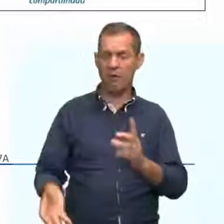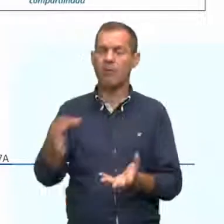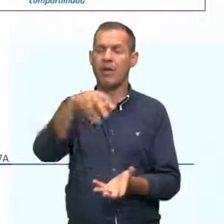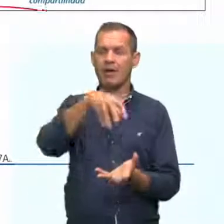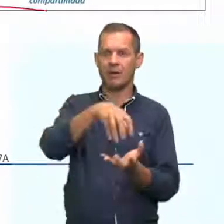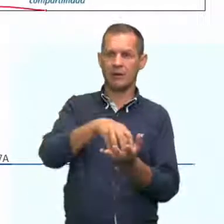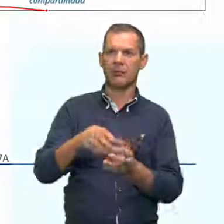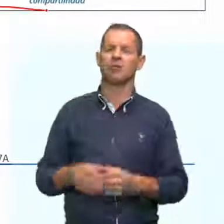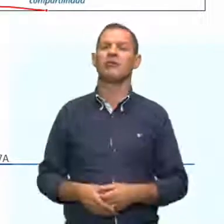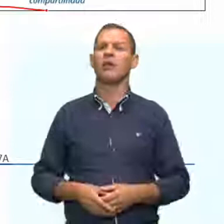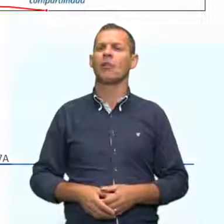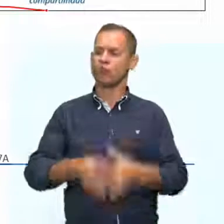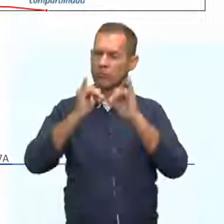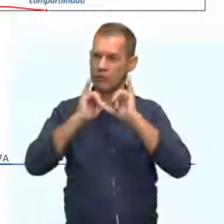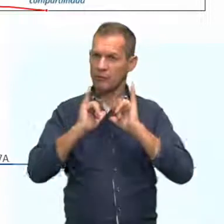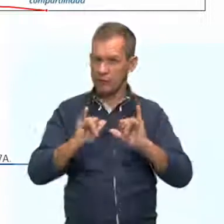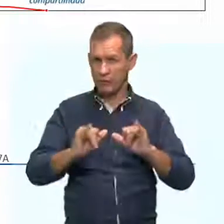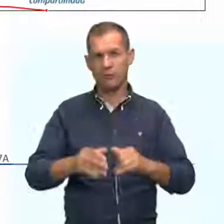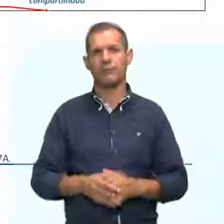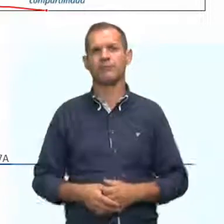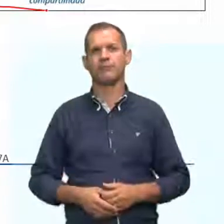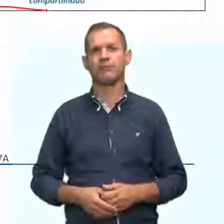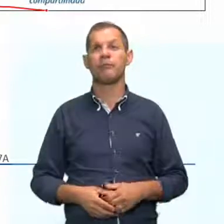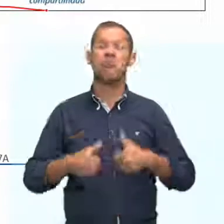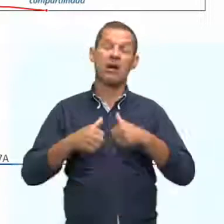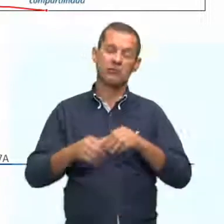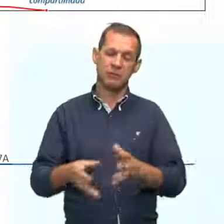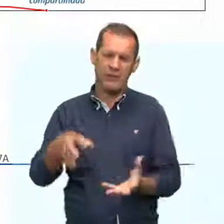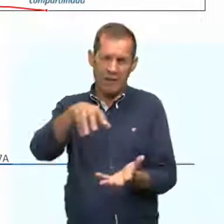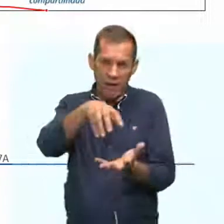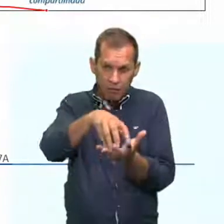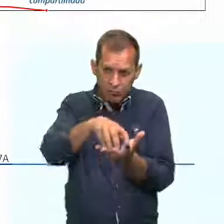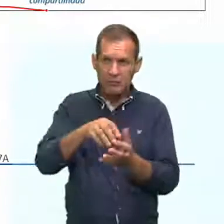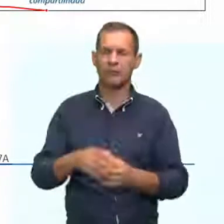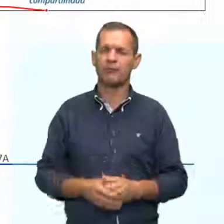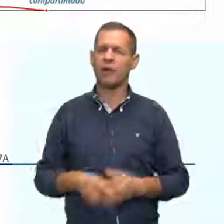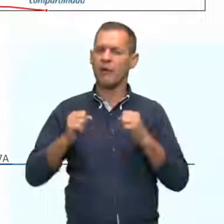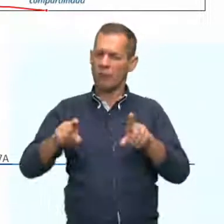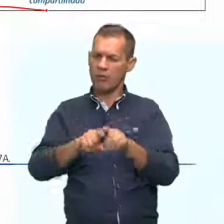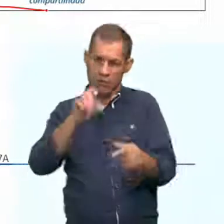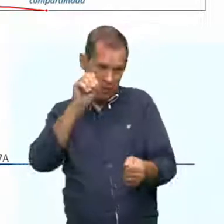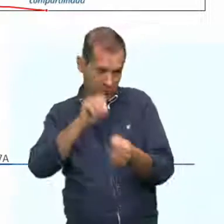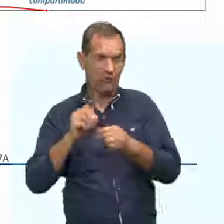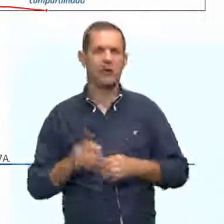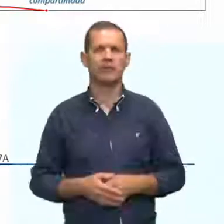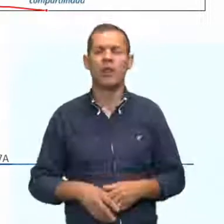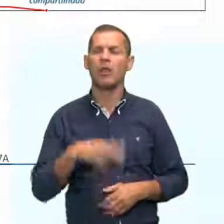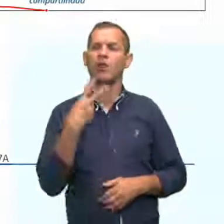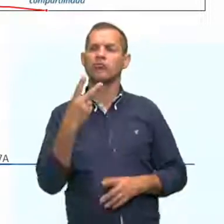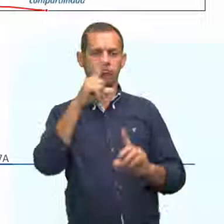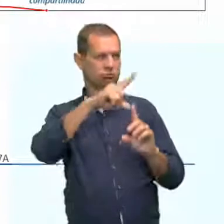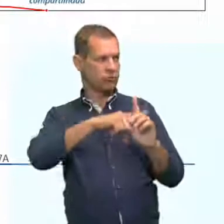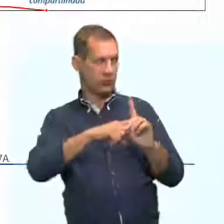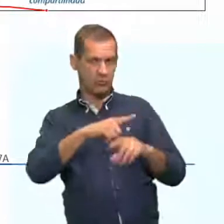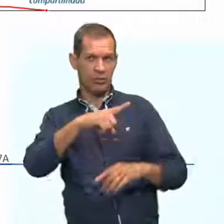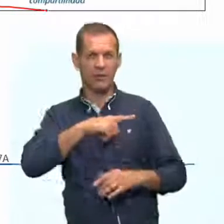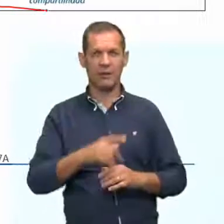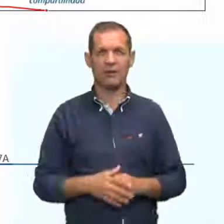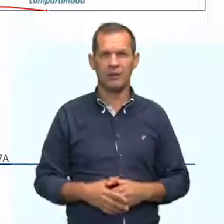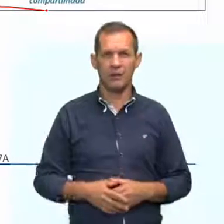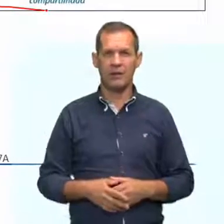descriptografar uma mensagem. E essa criptografia, ela pode ser feita de duas maneiras. A